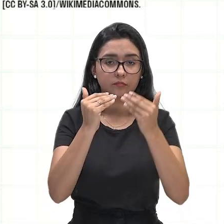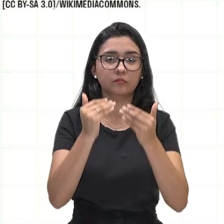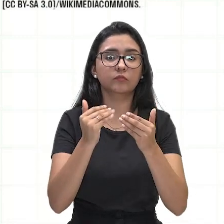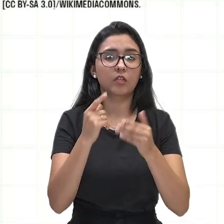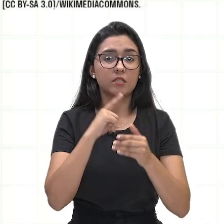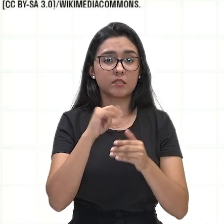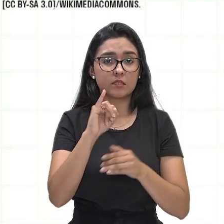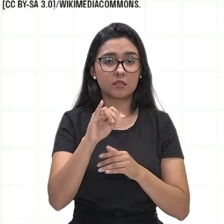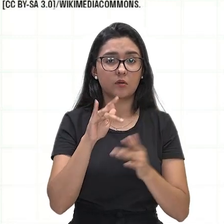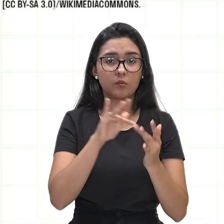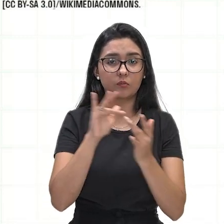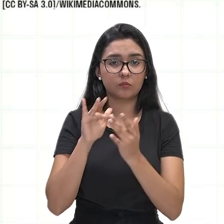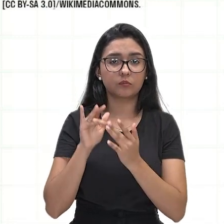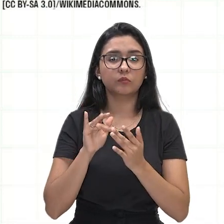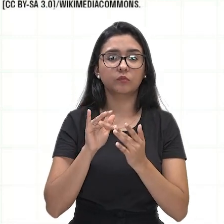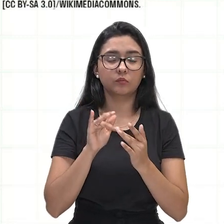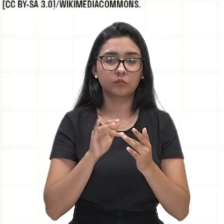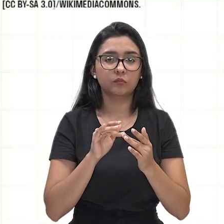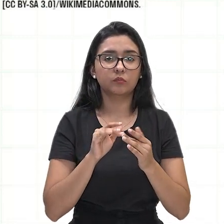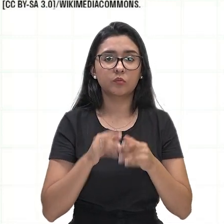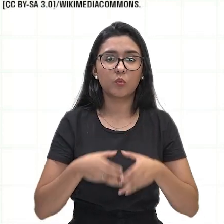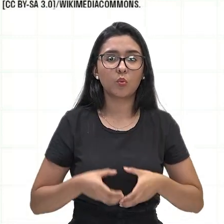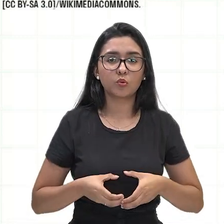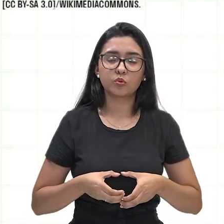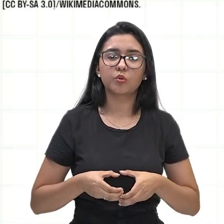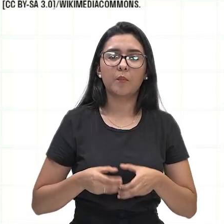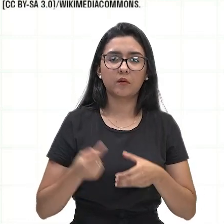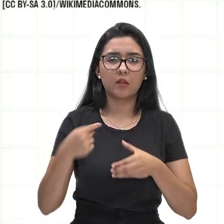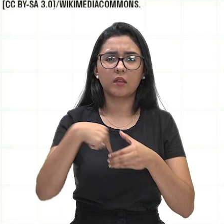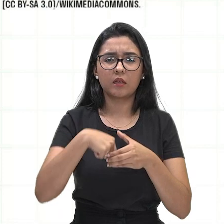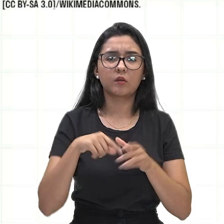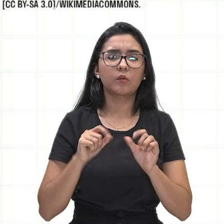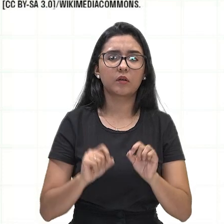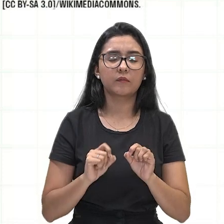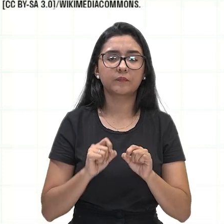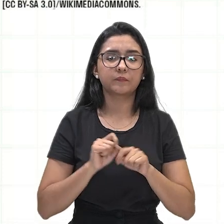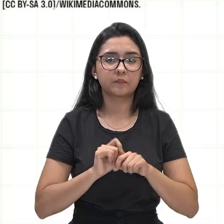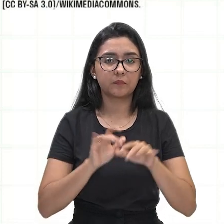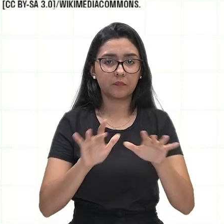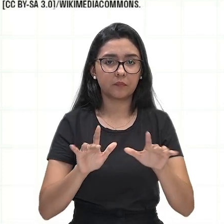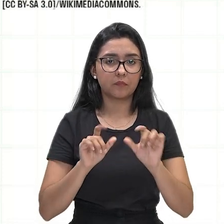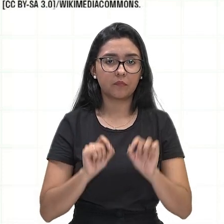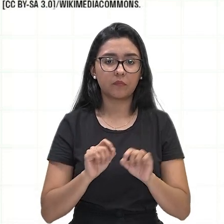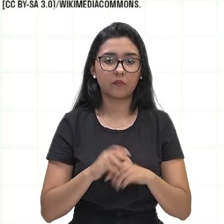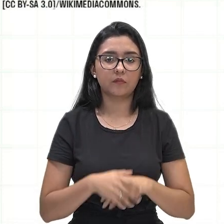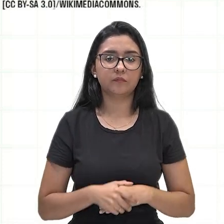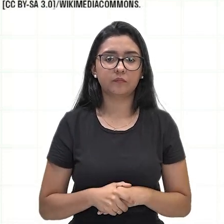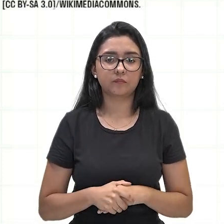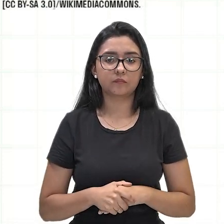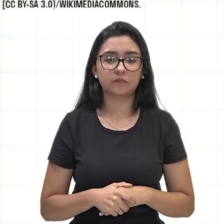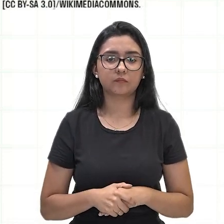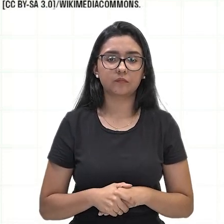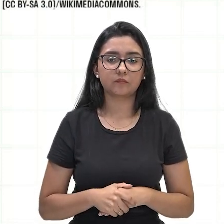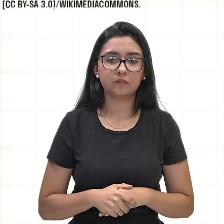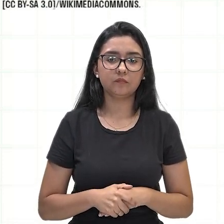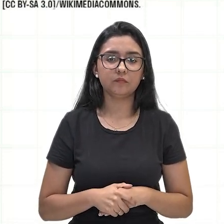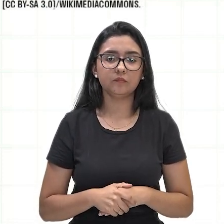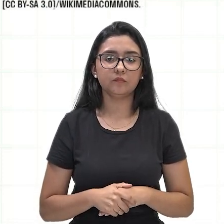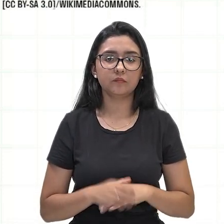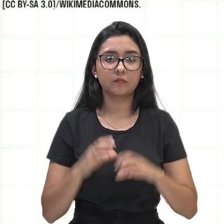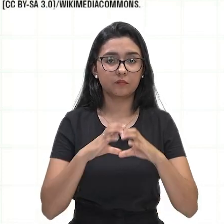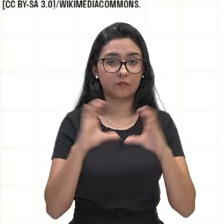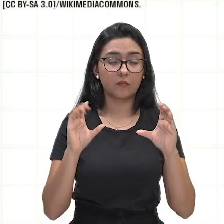tem contato ali com o suco gástrico da pessoa, ela vai liberar, né, esse ovo vai liberar,